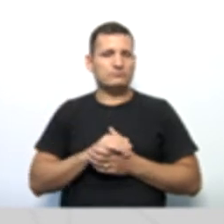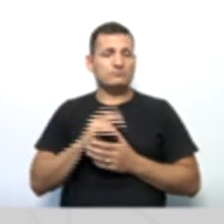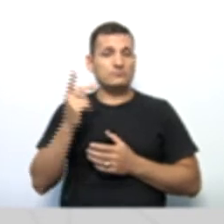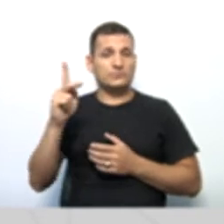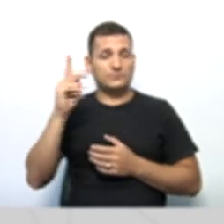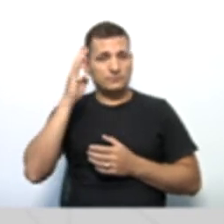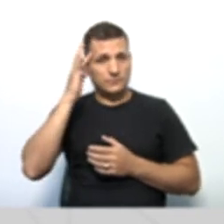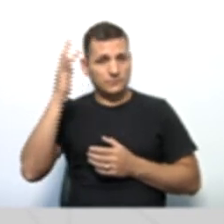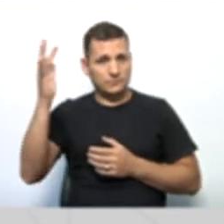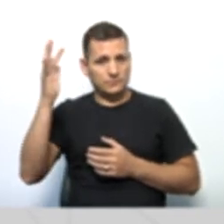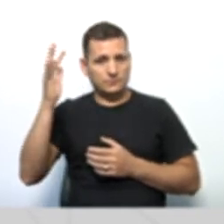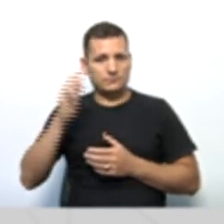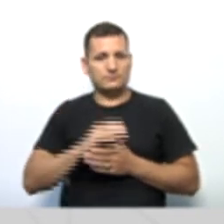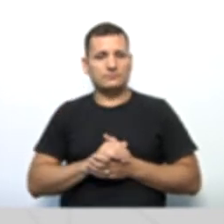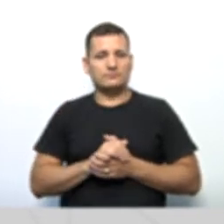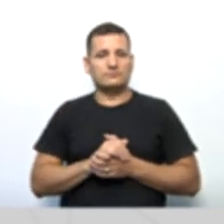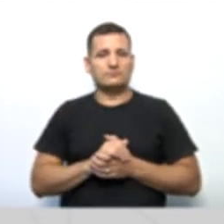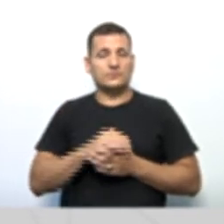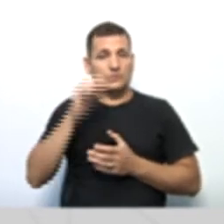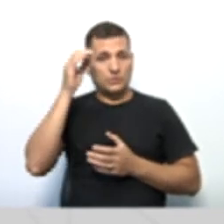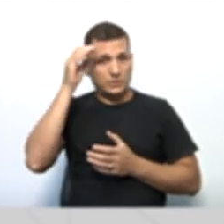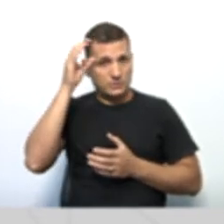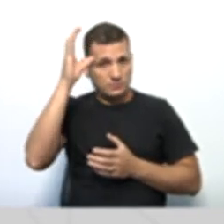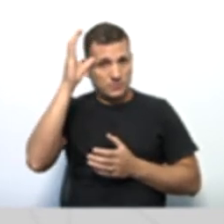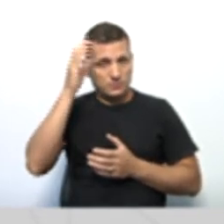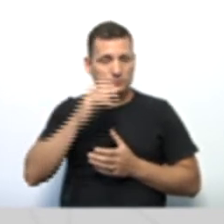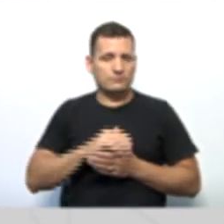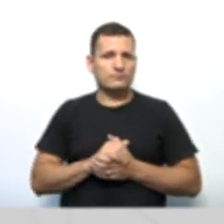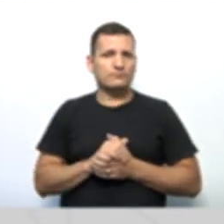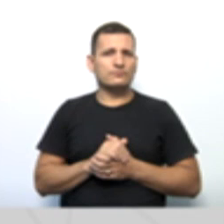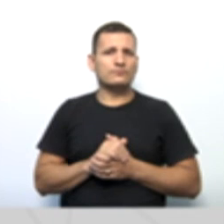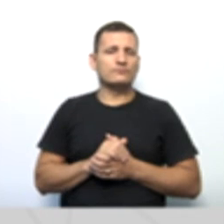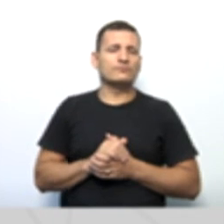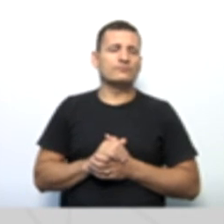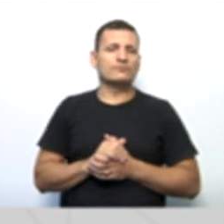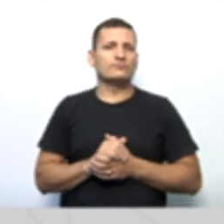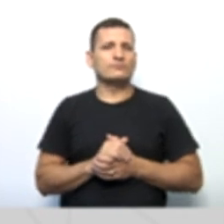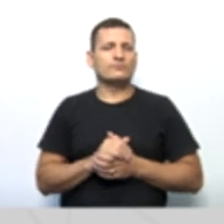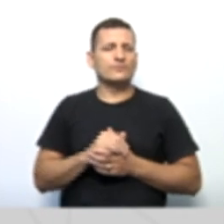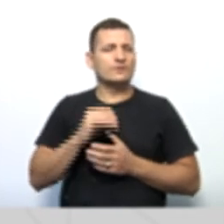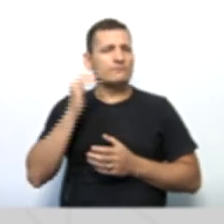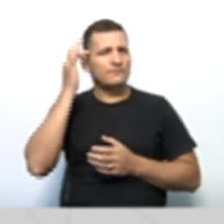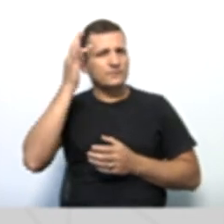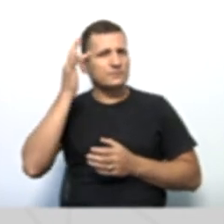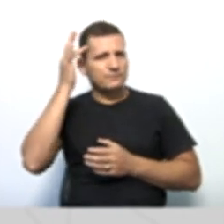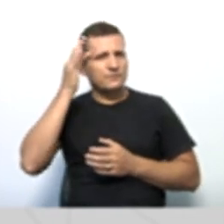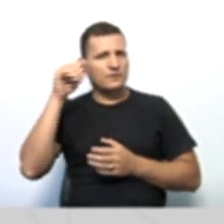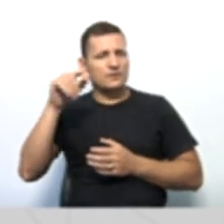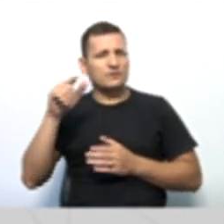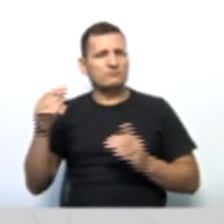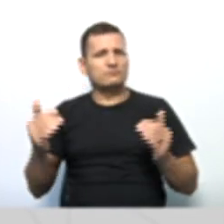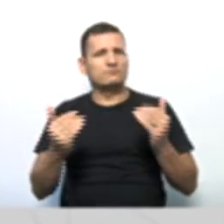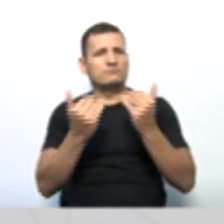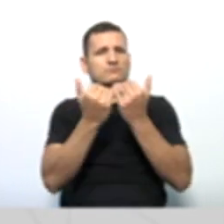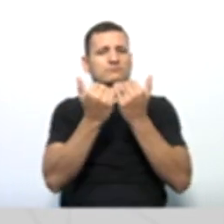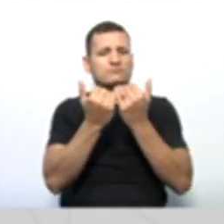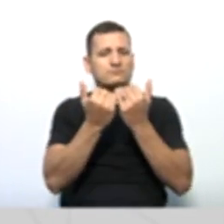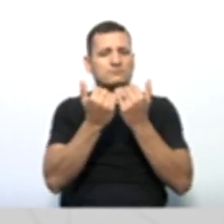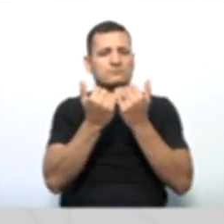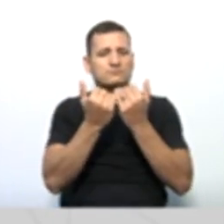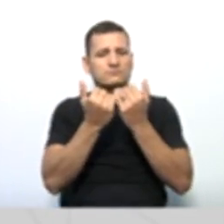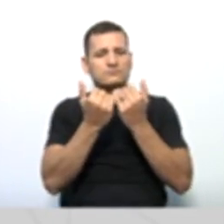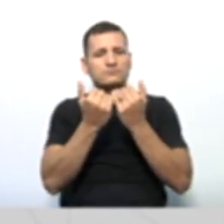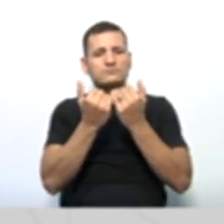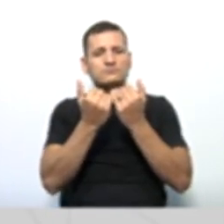teoria do conhecimento, realizando na filosofia uma revolução que ele próprio equiparou à revolução de Copérnico na astronomia, ou